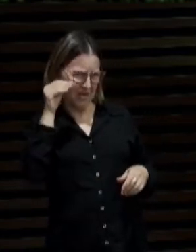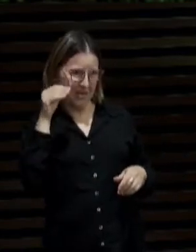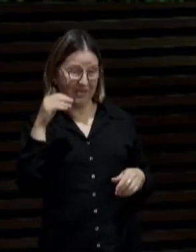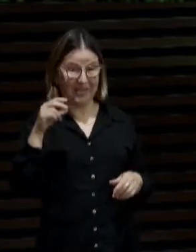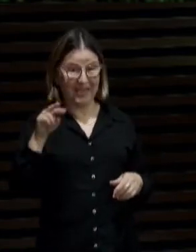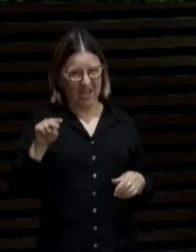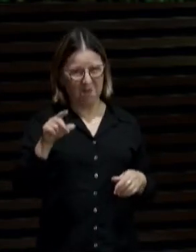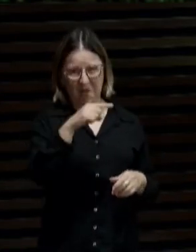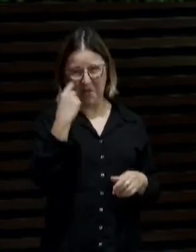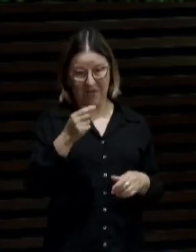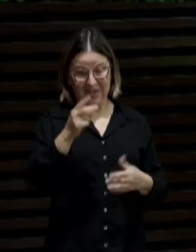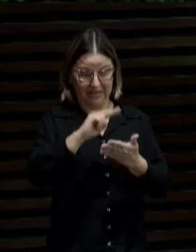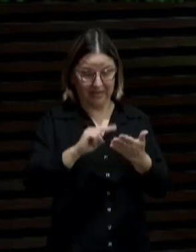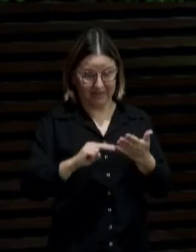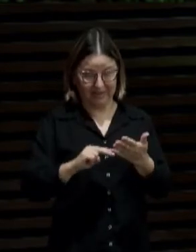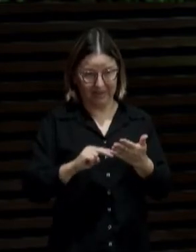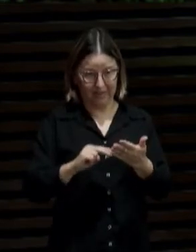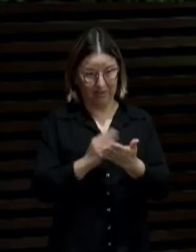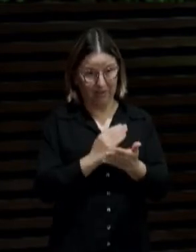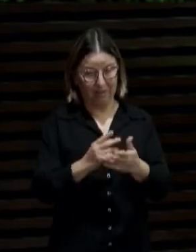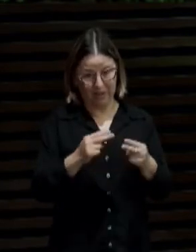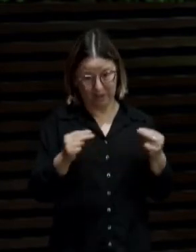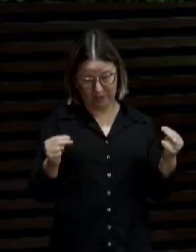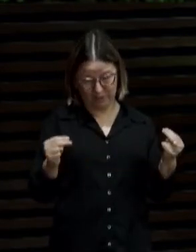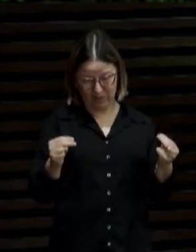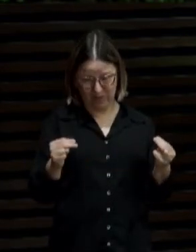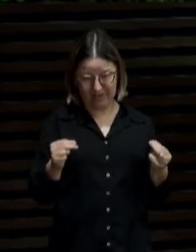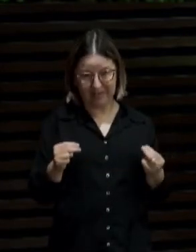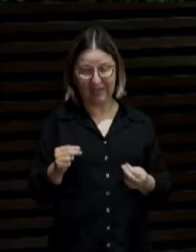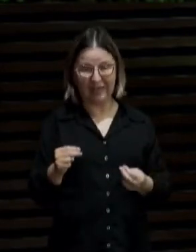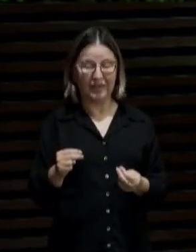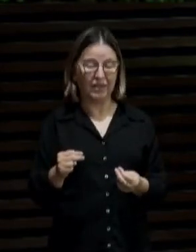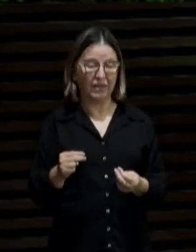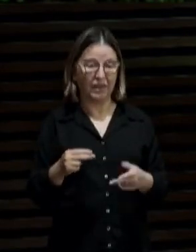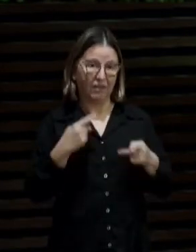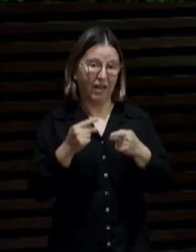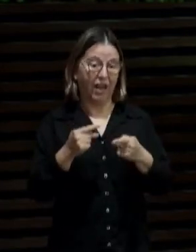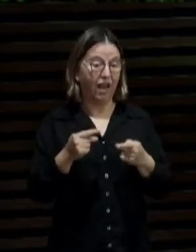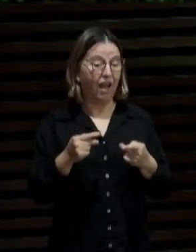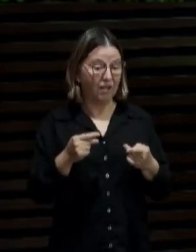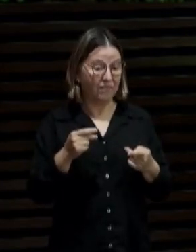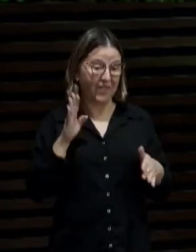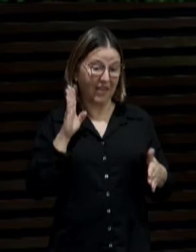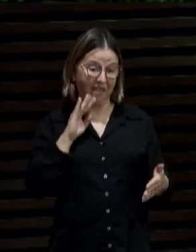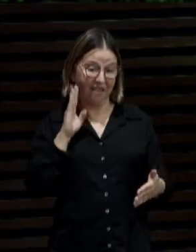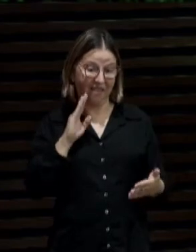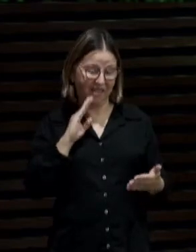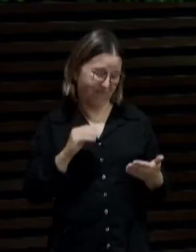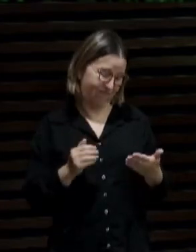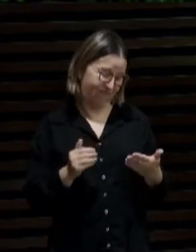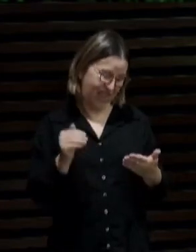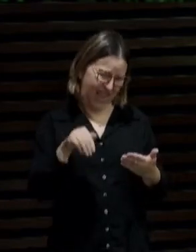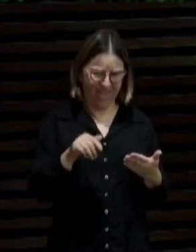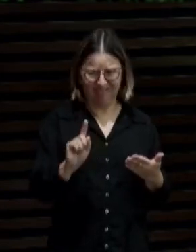gente lê algumas coisas e pega, estou lendo um texto, esse começo foi legal. O final eu não gostei tanto, então não vou dar muito foco aqui. Deixa